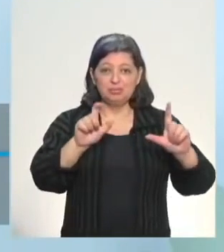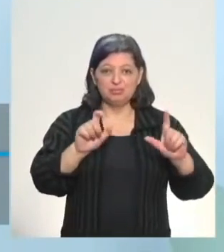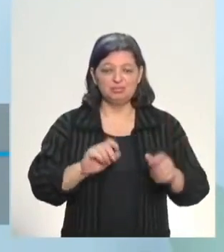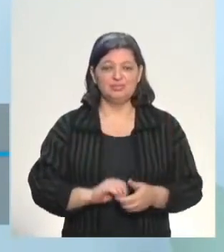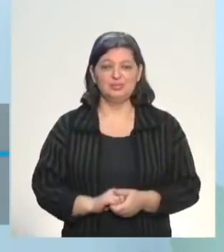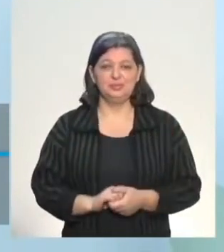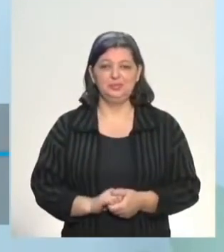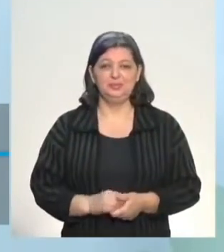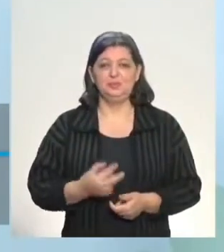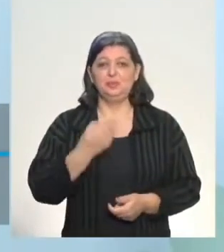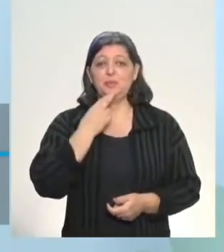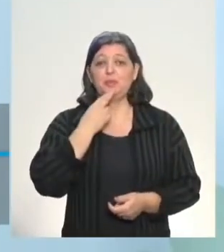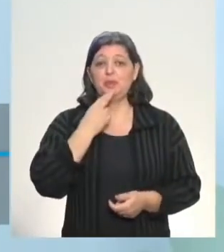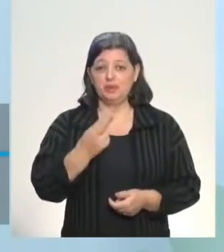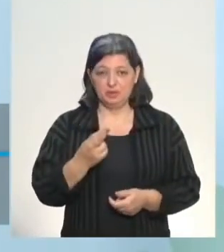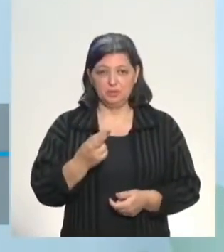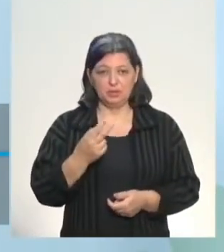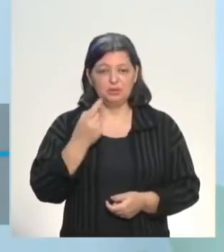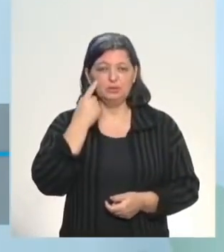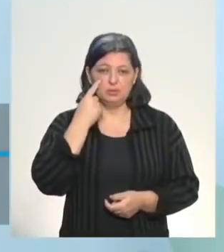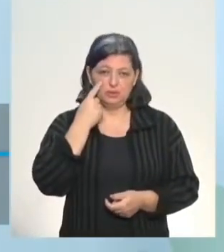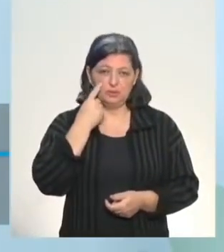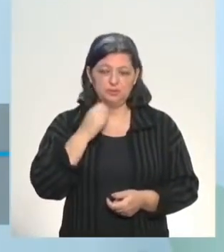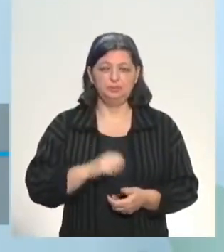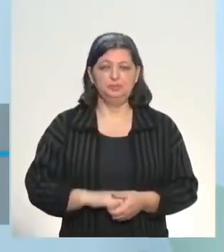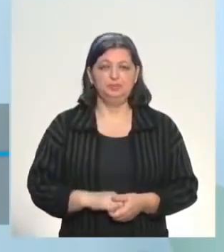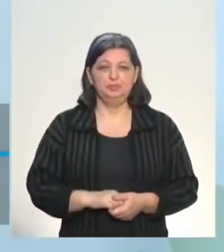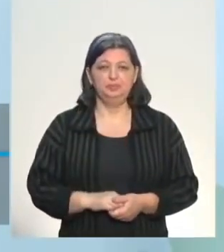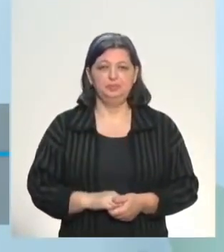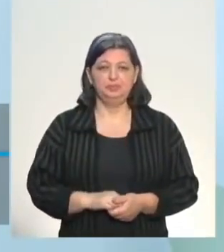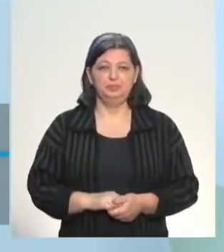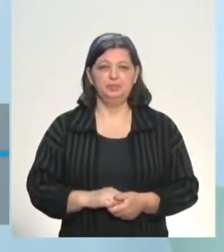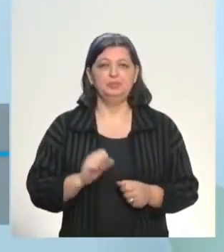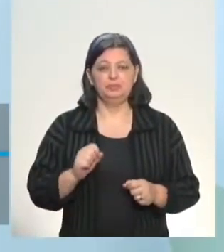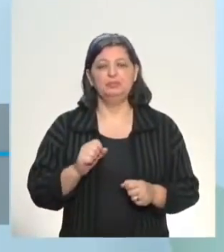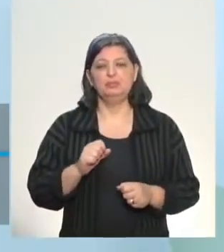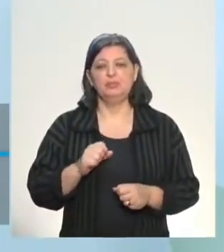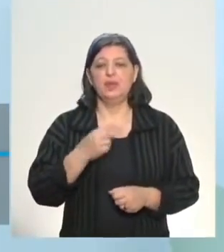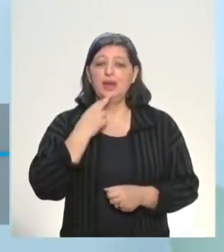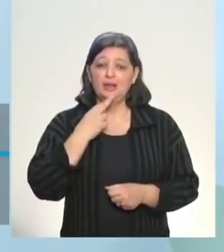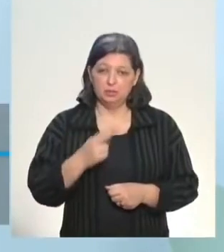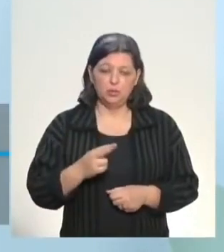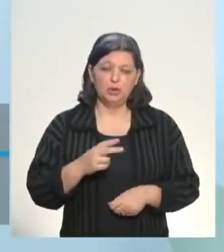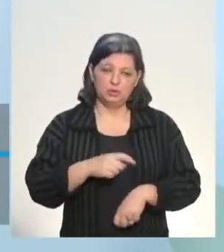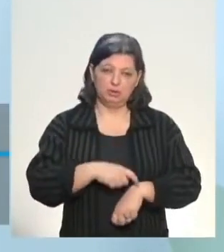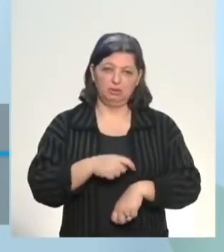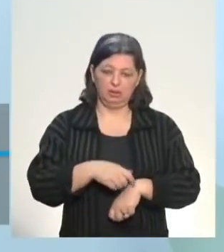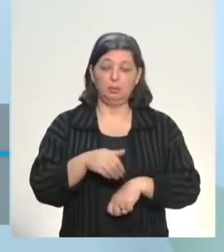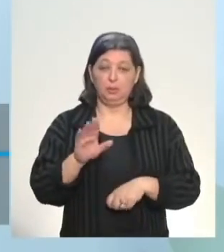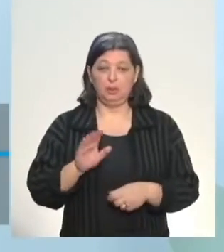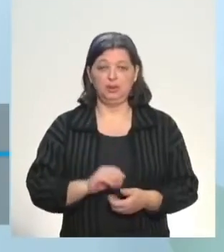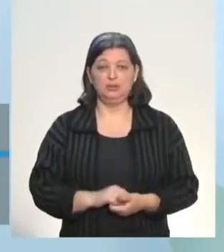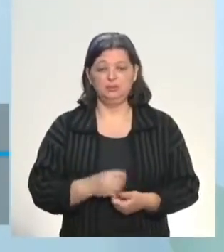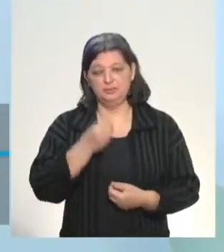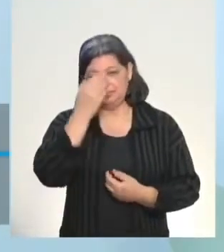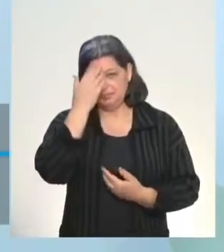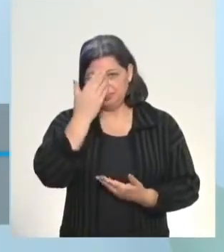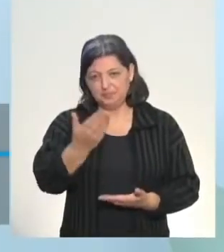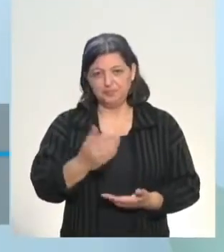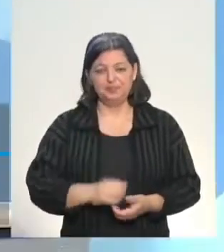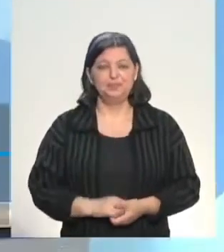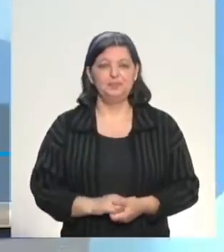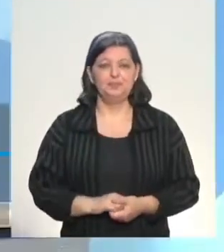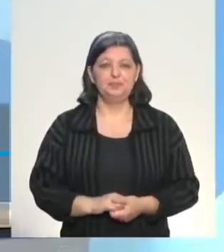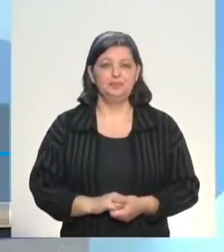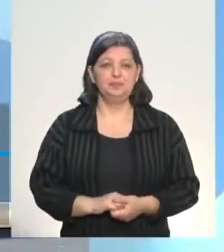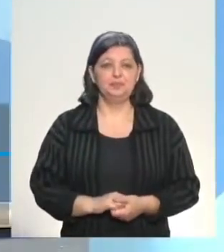resposta para visualização. Vou falar com o nosso diretor, o Leandro, para deixar a resposta mais tempo aqui. Tá bom, Alessandra? Tá, obrigado. Vai, Vivi.